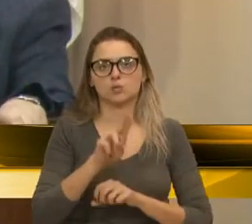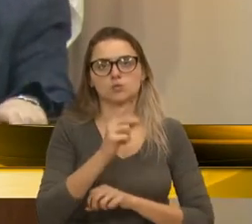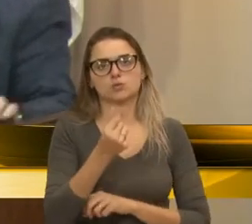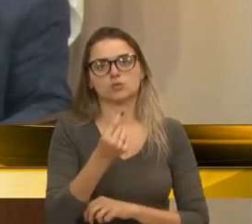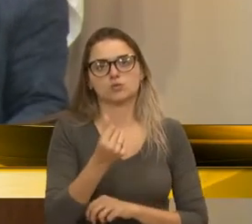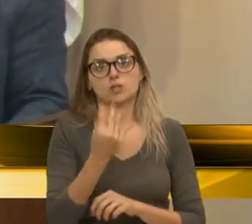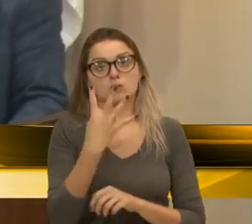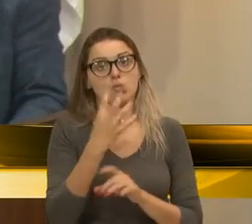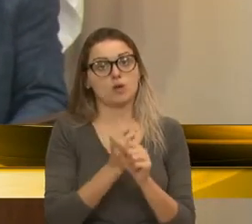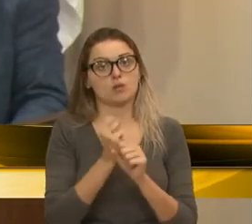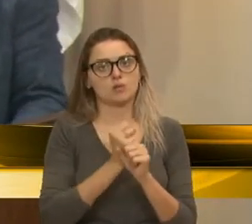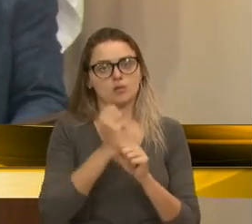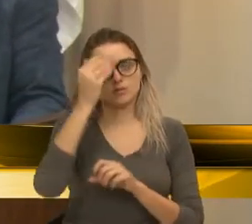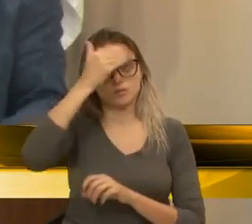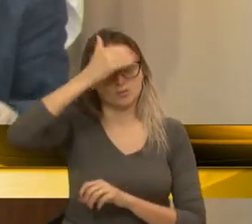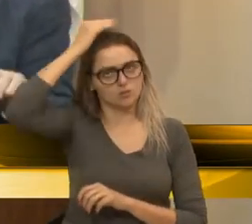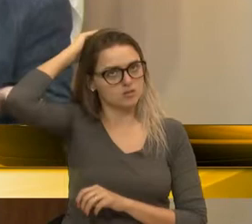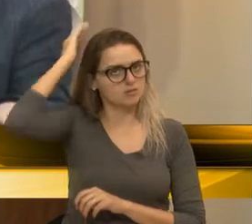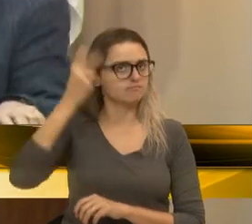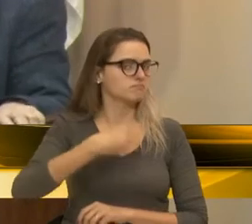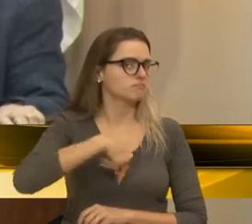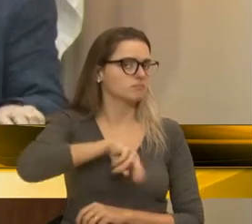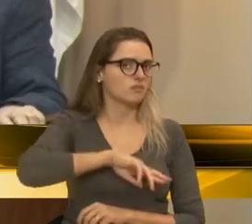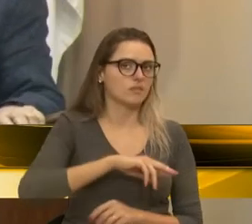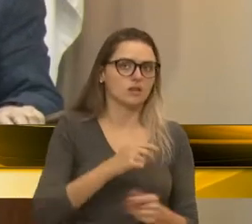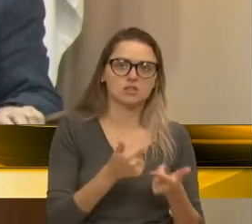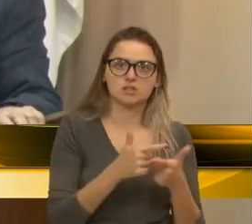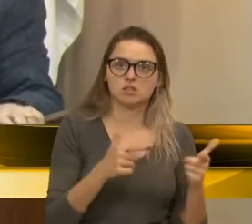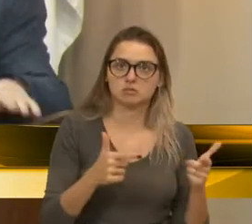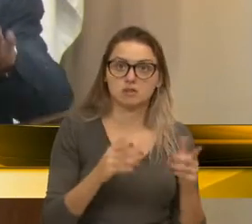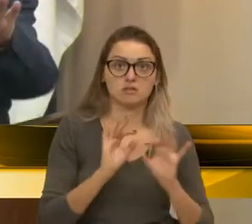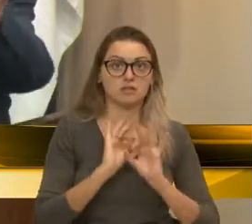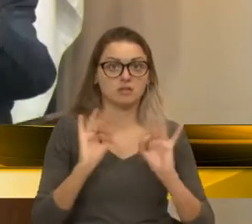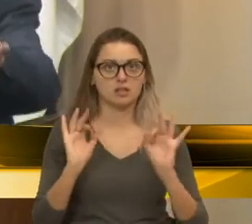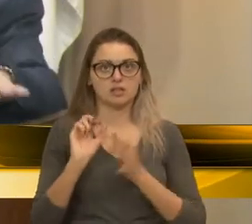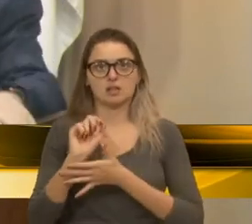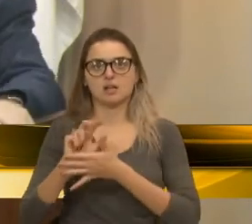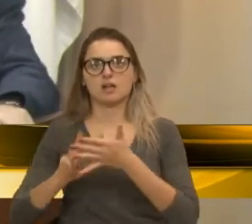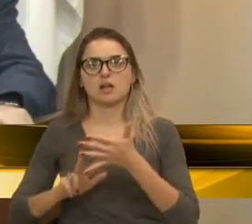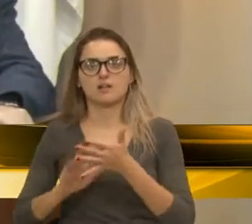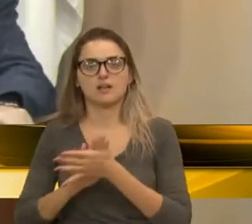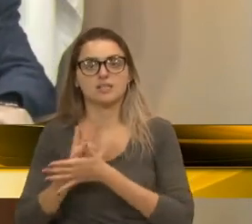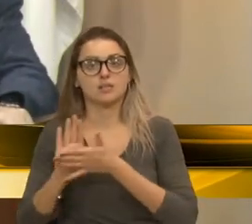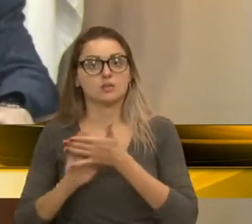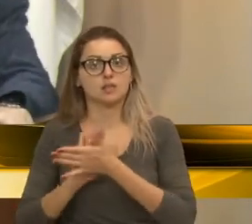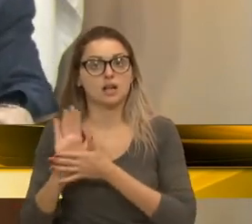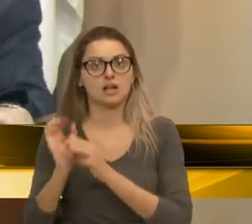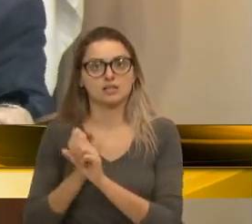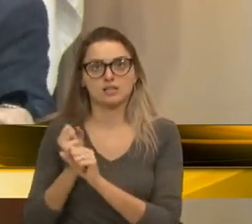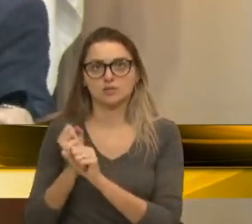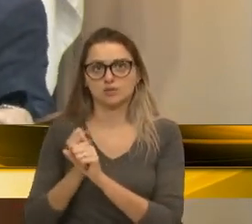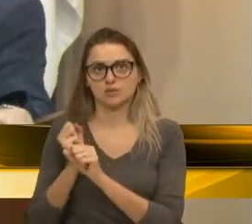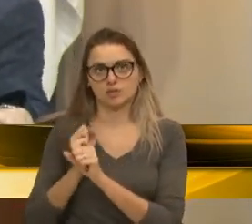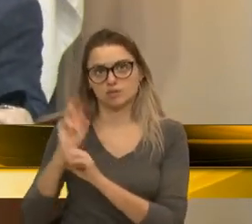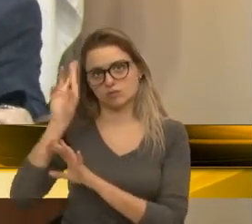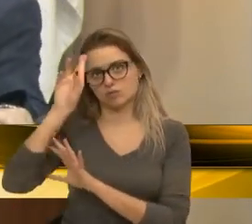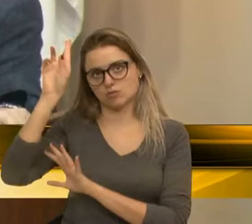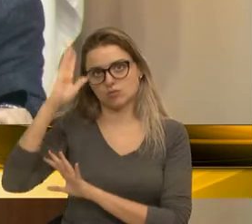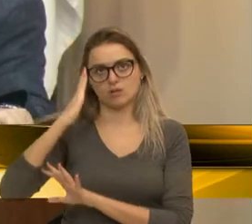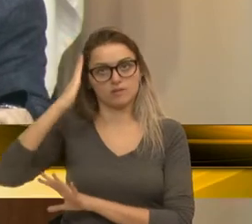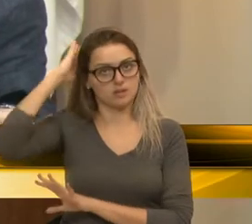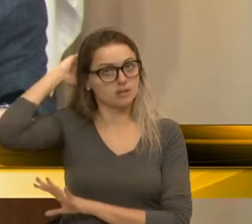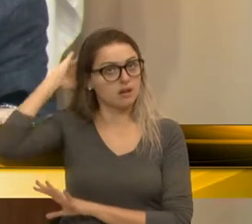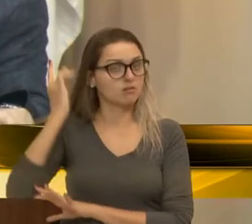Alceu. Nós não tivemos ainda na casa análise nenhum dos anos do prefeito Daniel